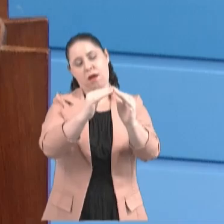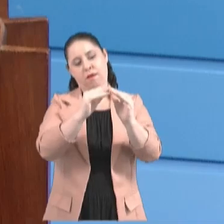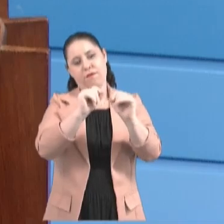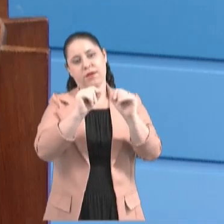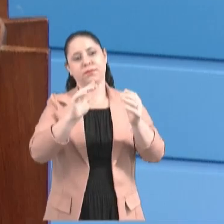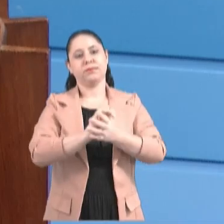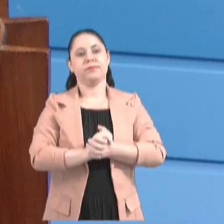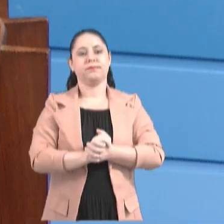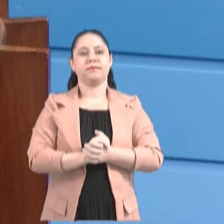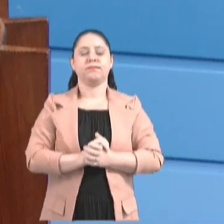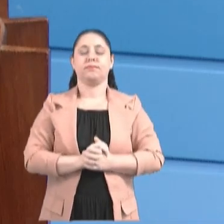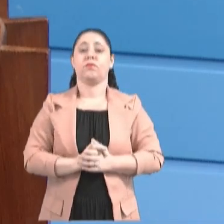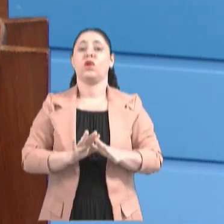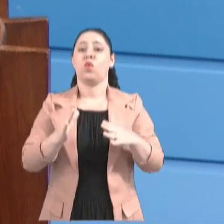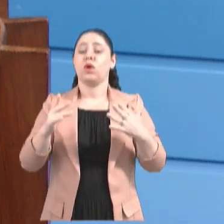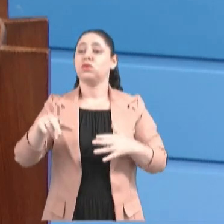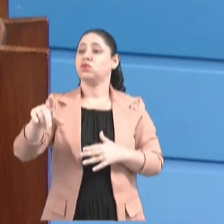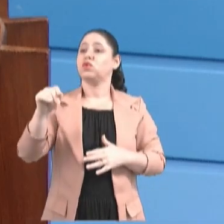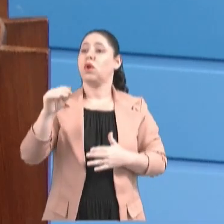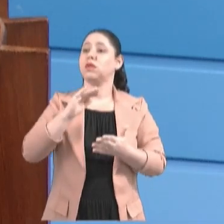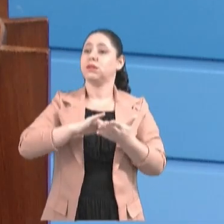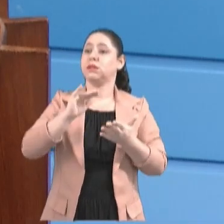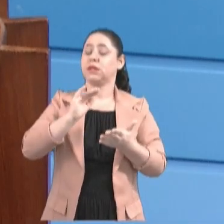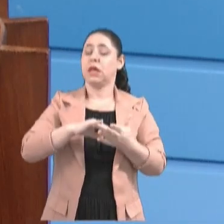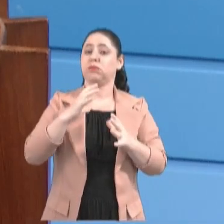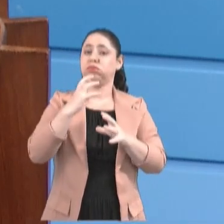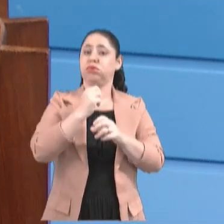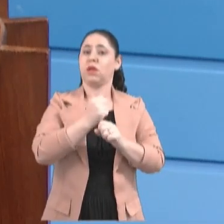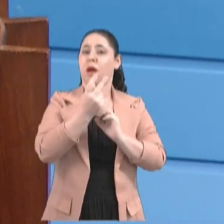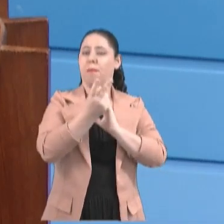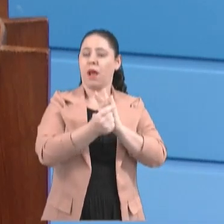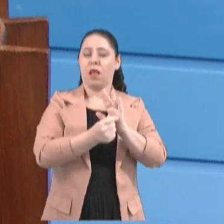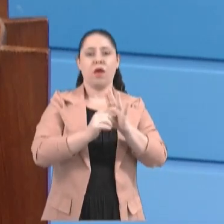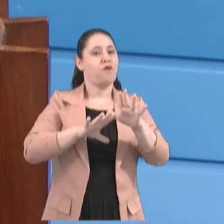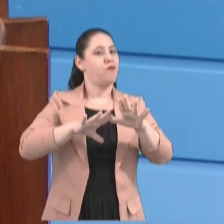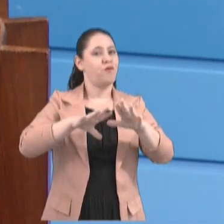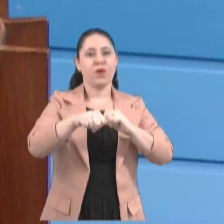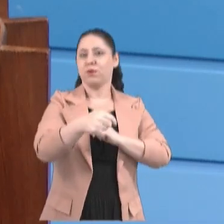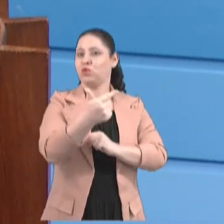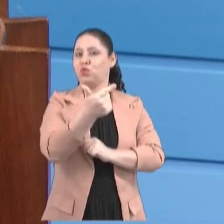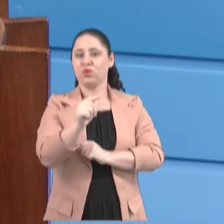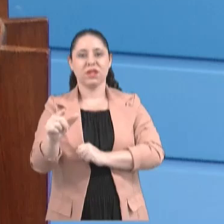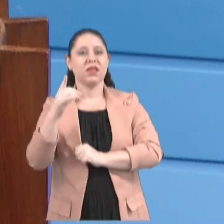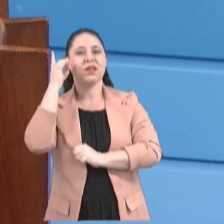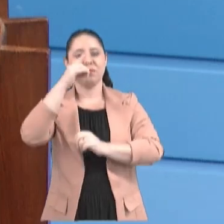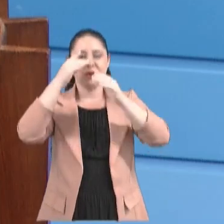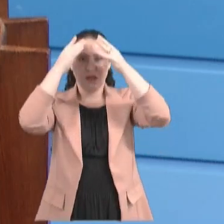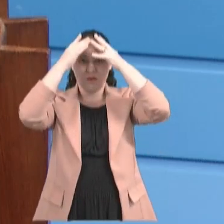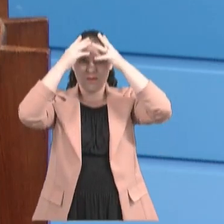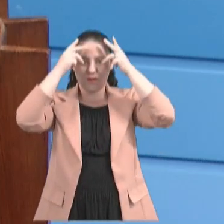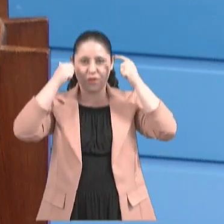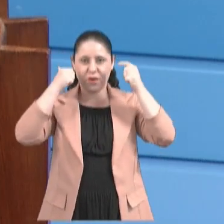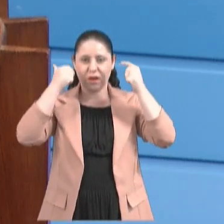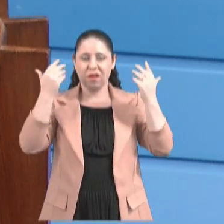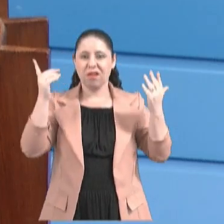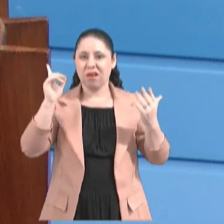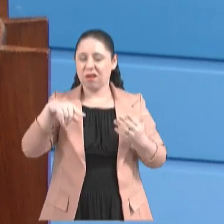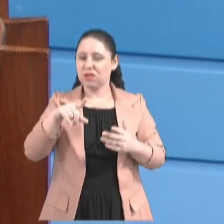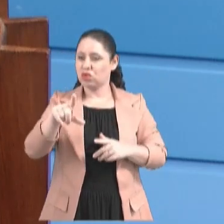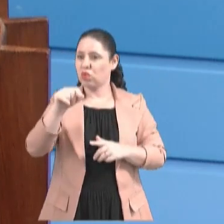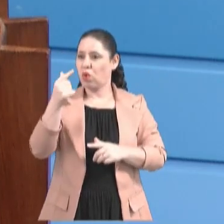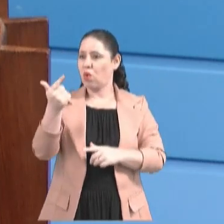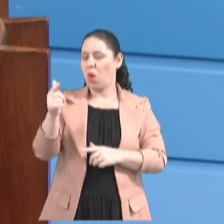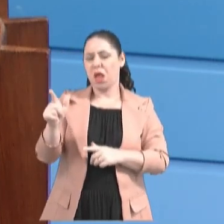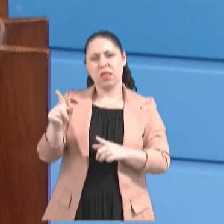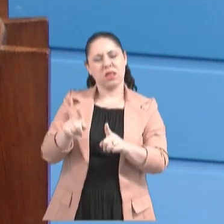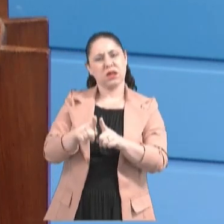Ao colocar o secretário de Fazenda dele, que não tem formação, deputado Paulo Duarte, na área, e